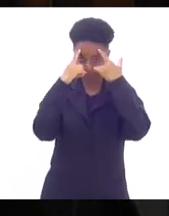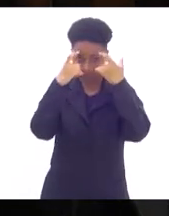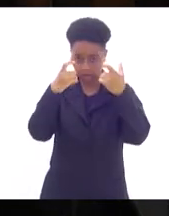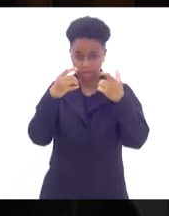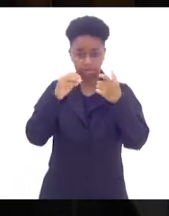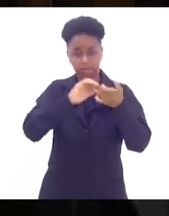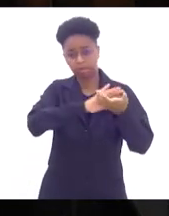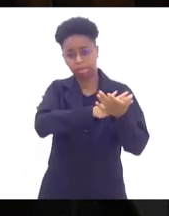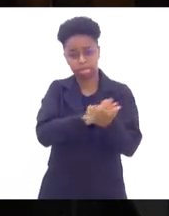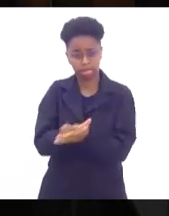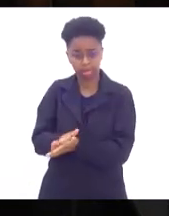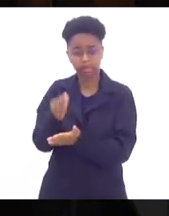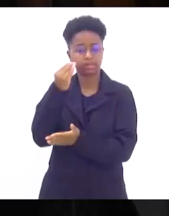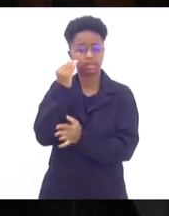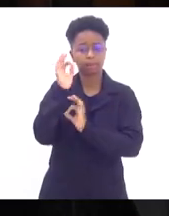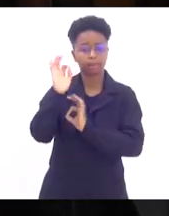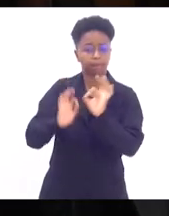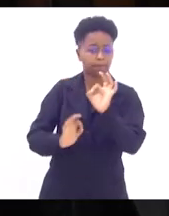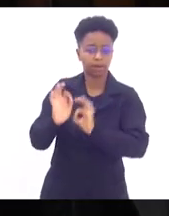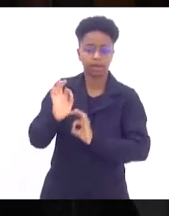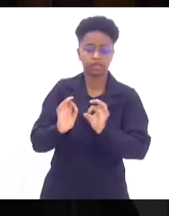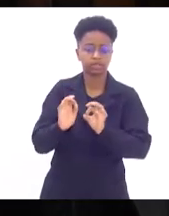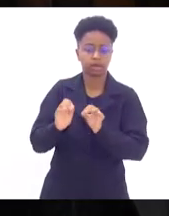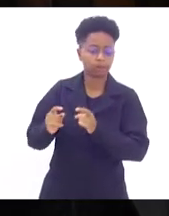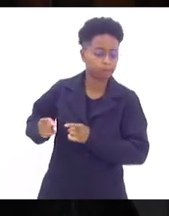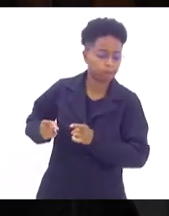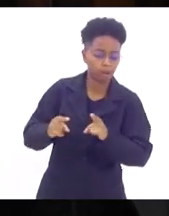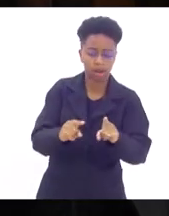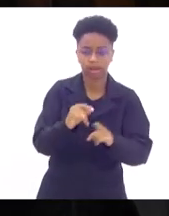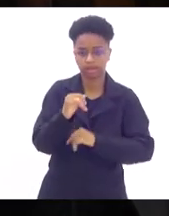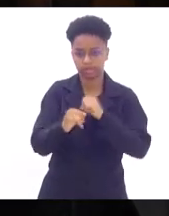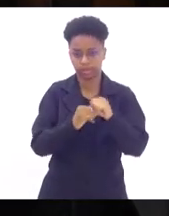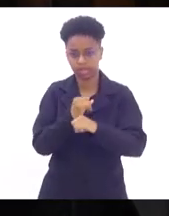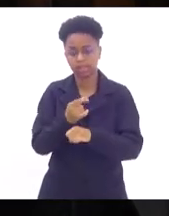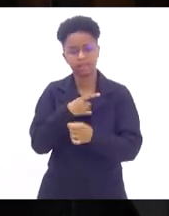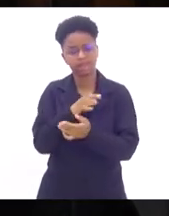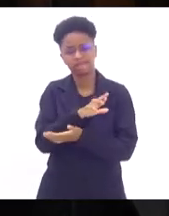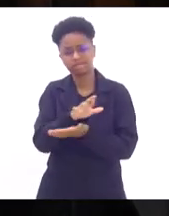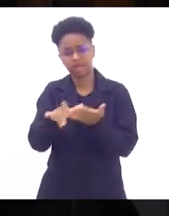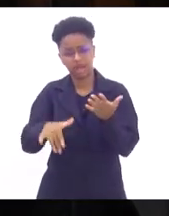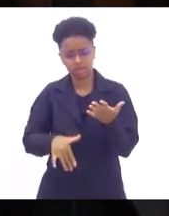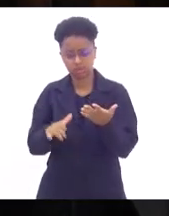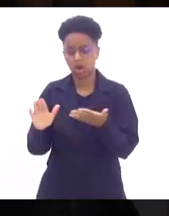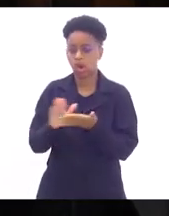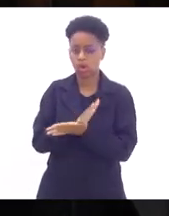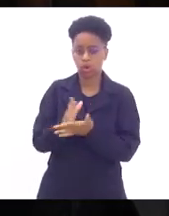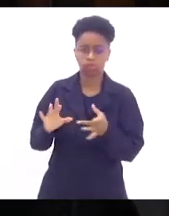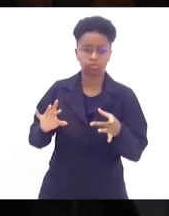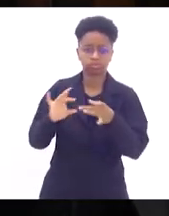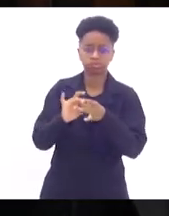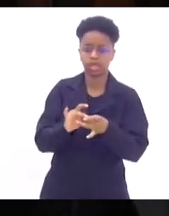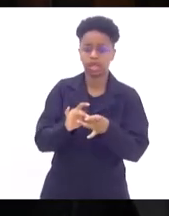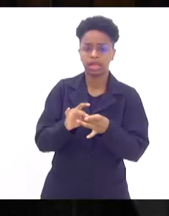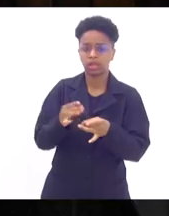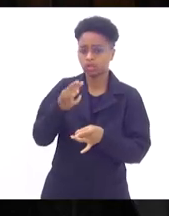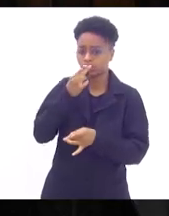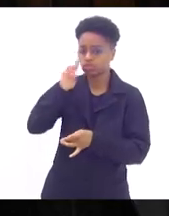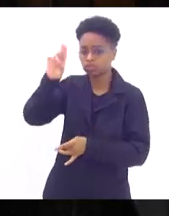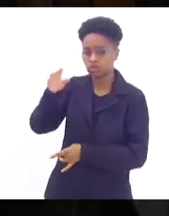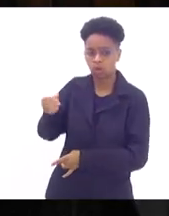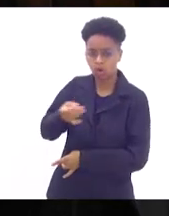planejando ataques na internet vários grupos muitos deles associados ao neonazismo